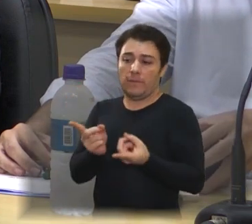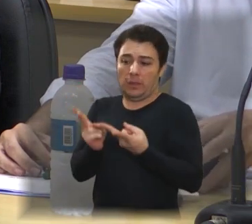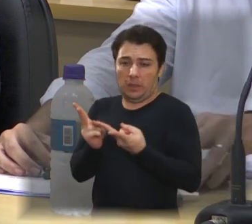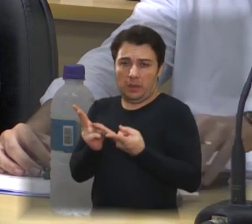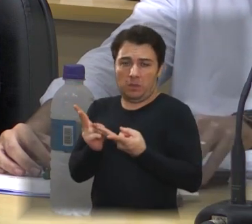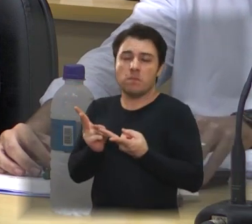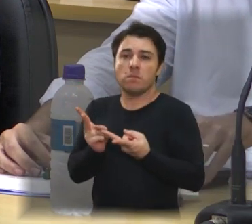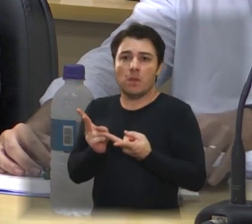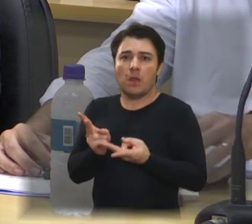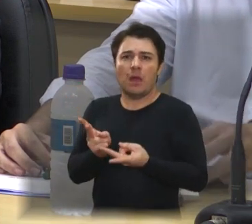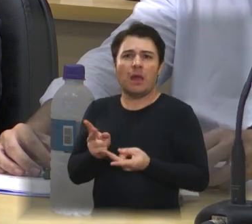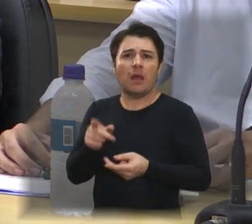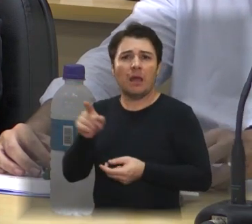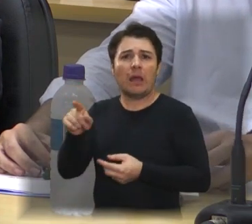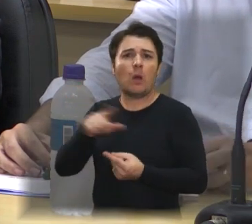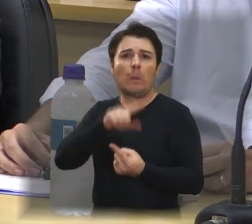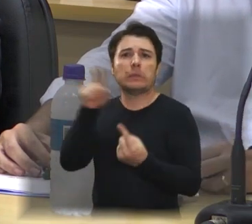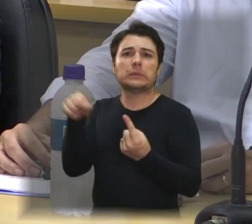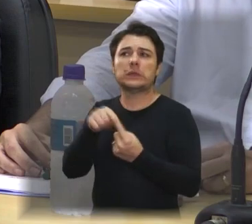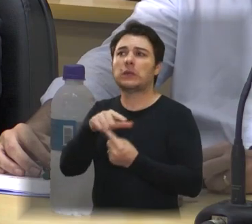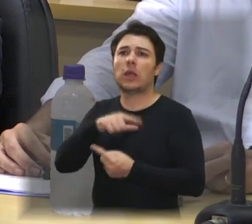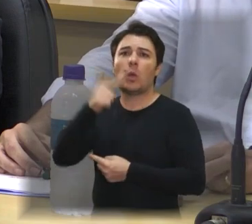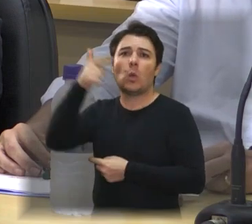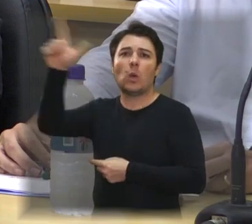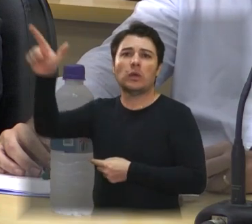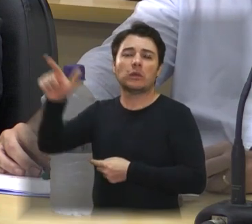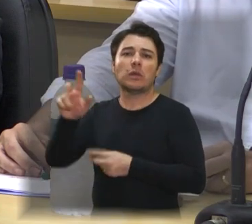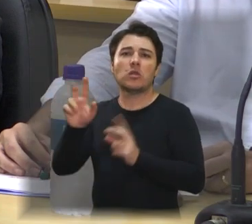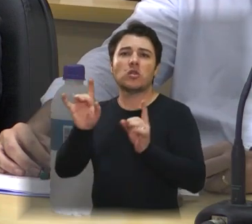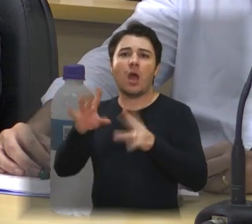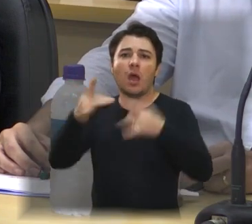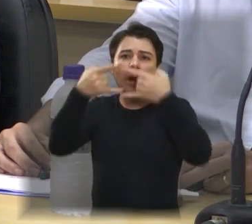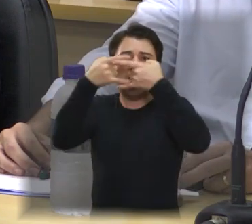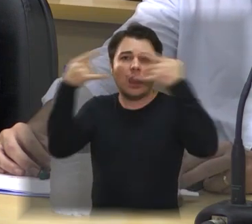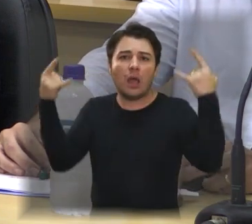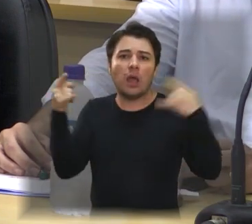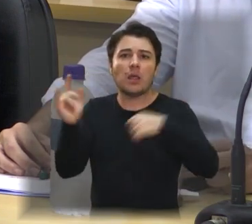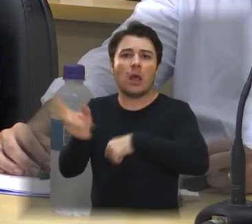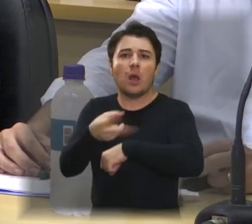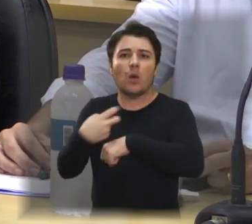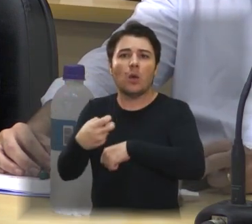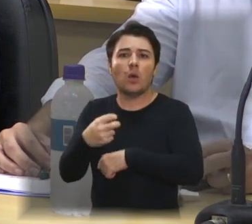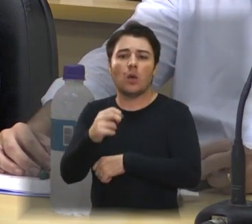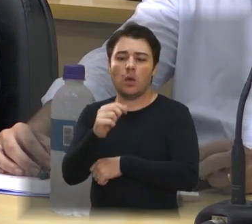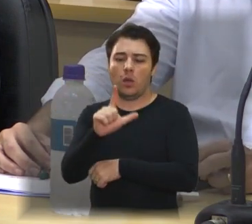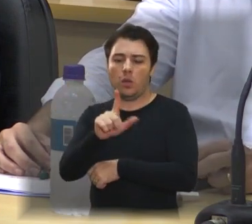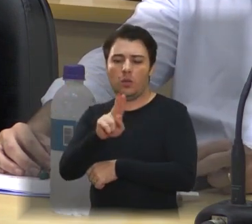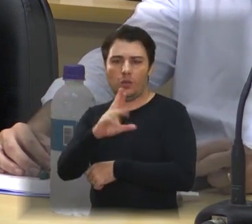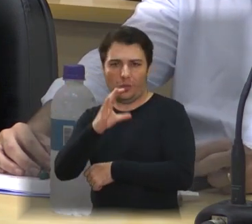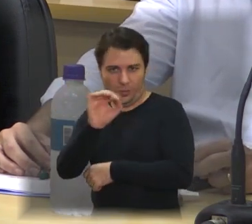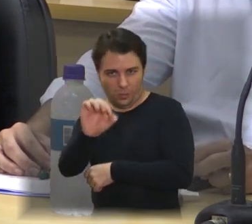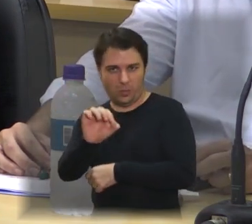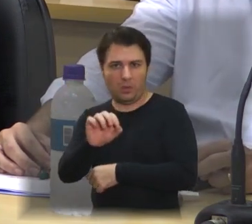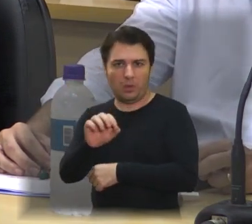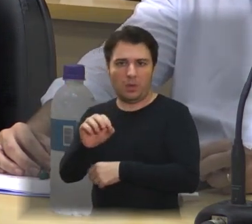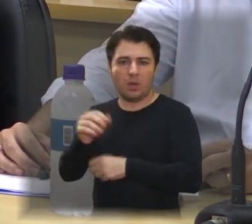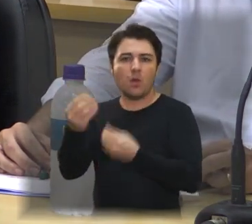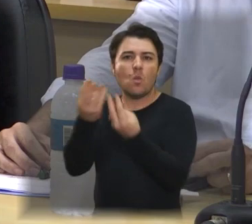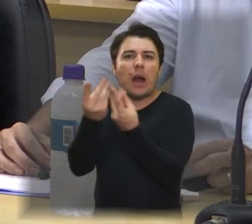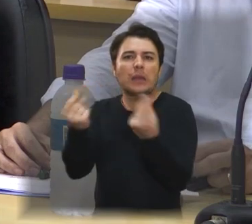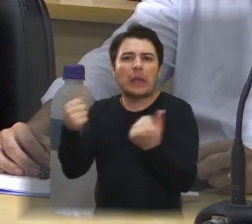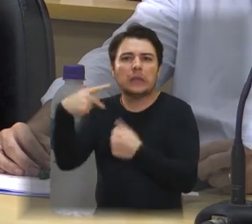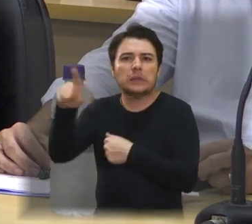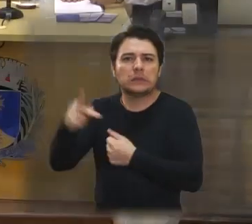algumas outras alguns outros objetivos como lucro né esse isso pode estar prejudicando a qualidade dos